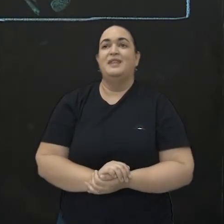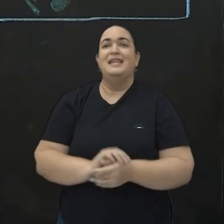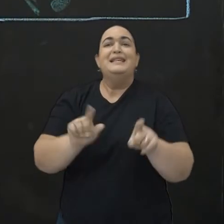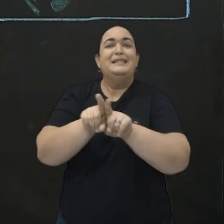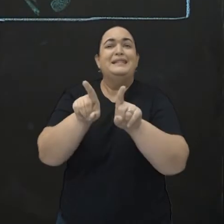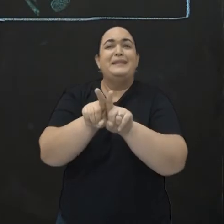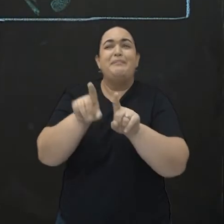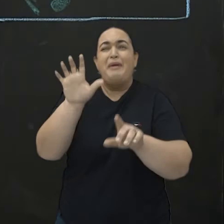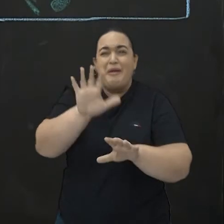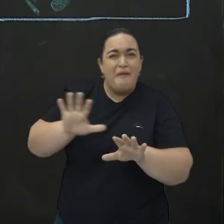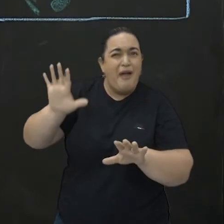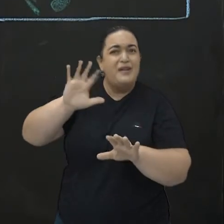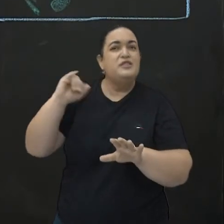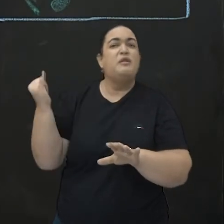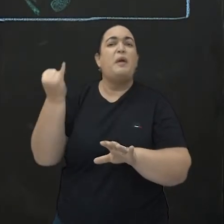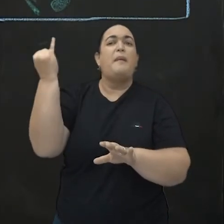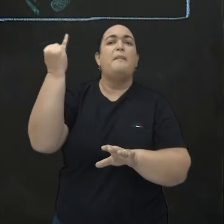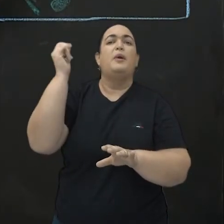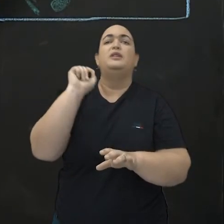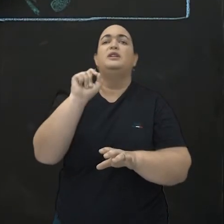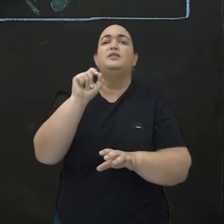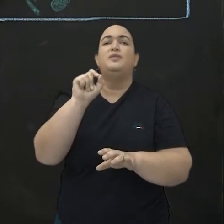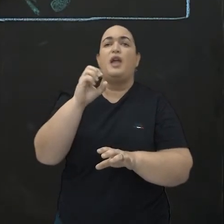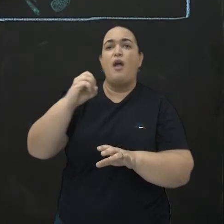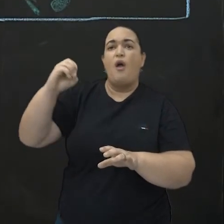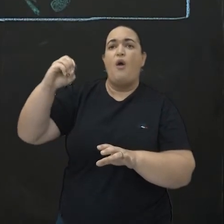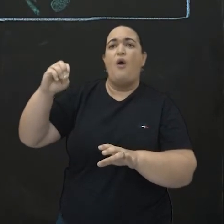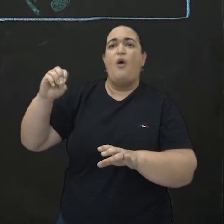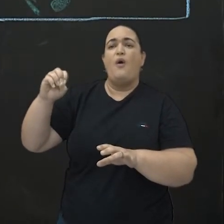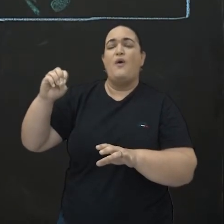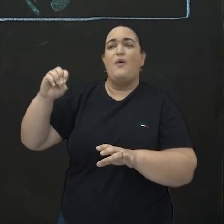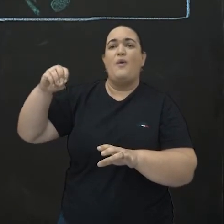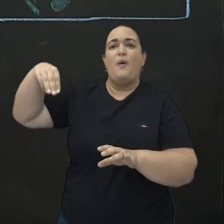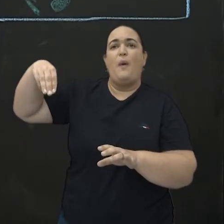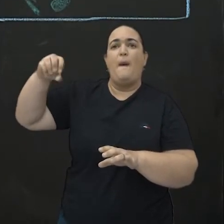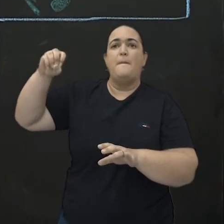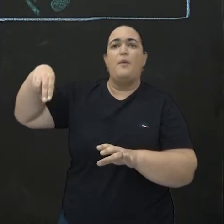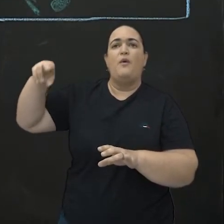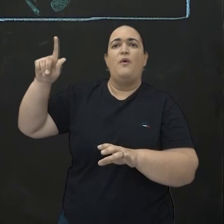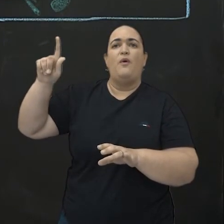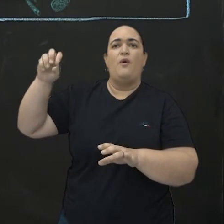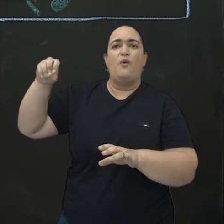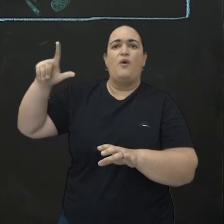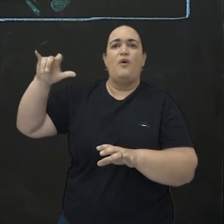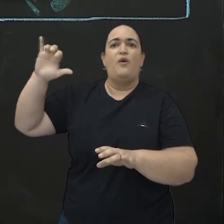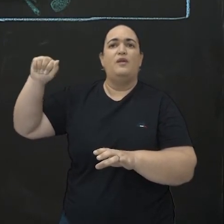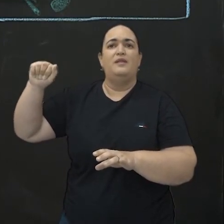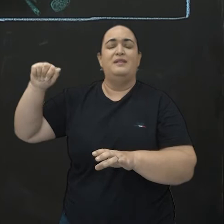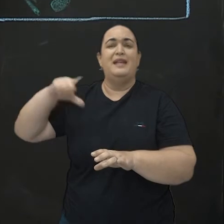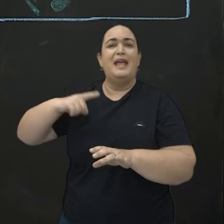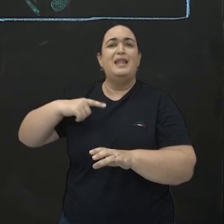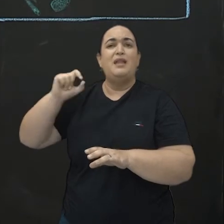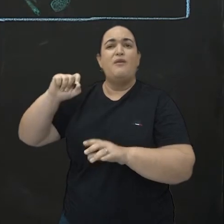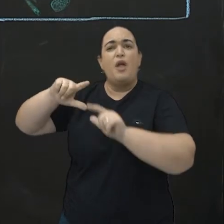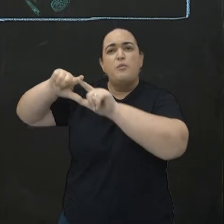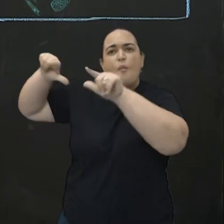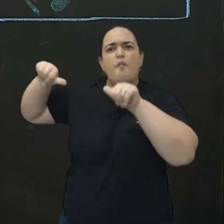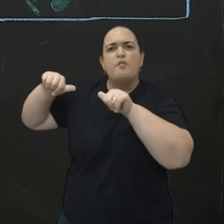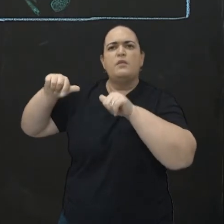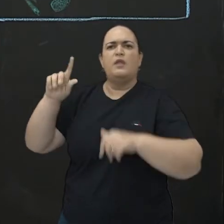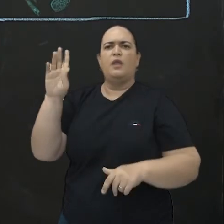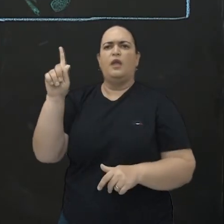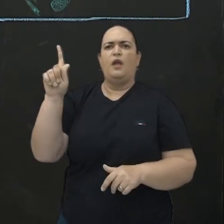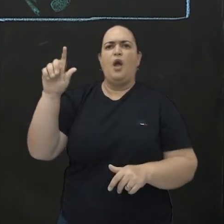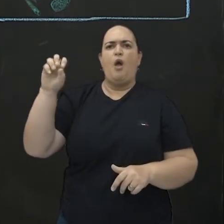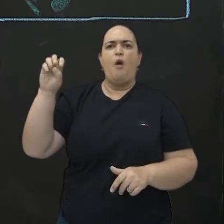é a do Extremo Oriente, na região da Mongólia, vai ter uma formação de deserto, chamado deserto de Gobi na região. Essa